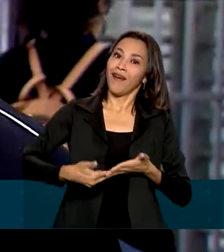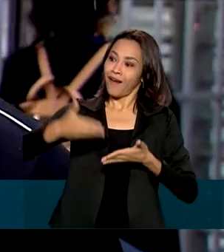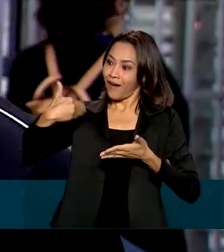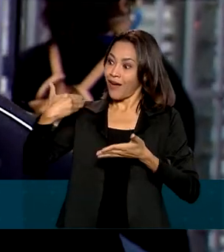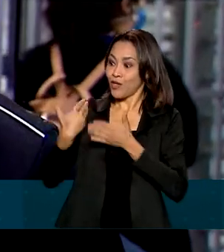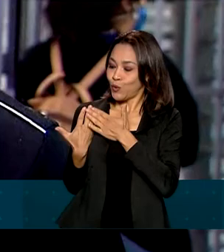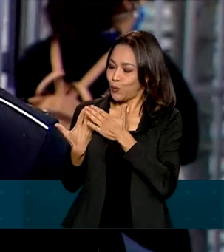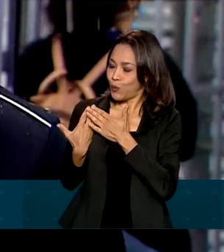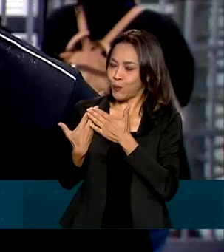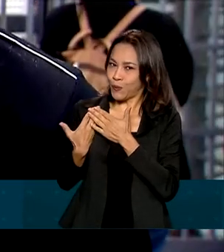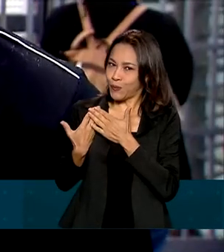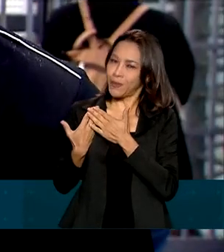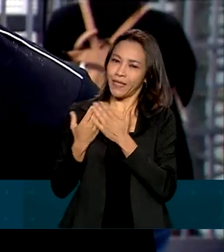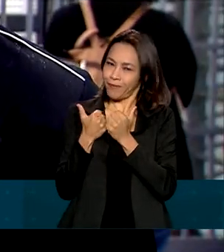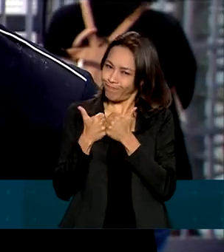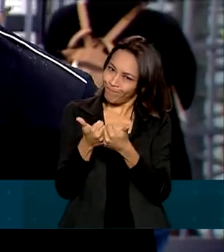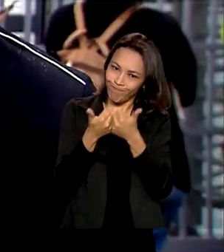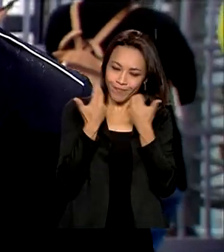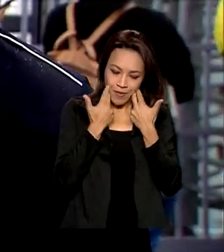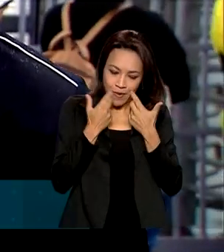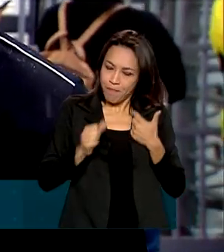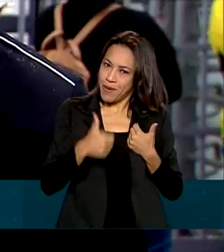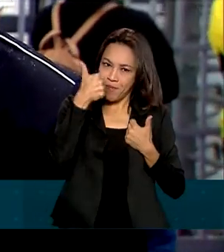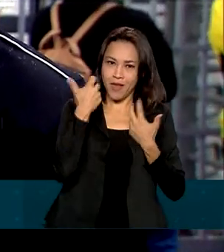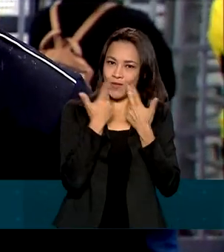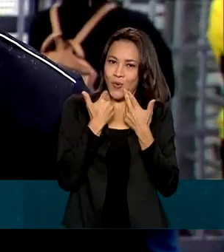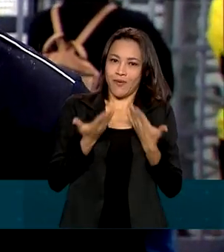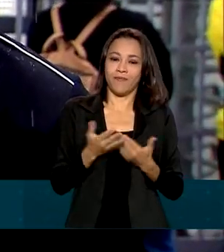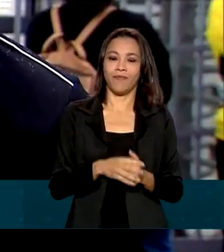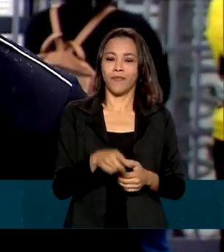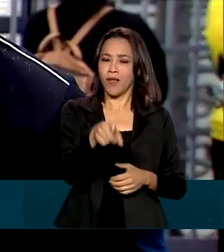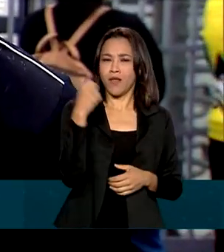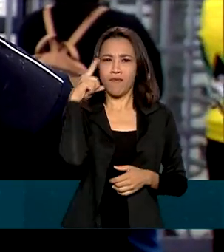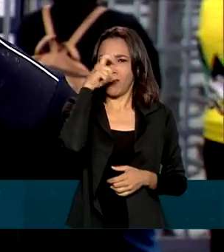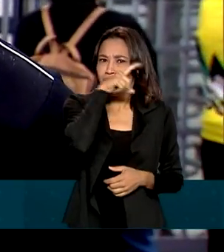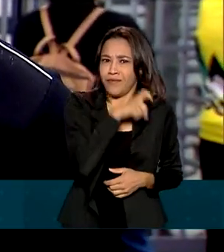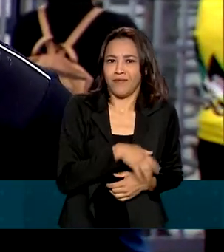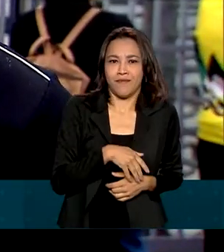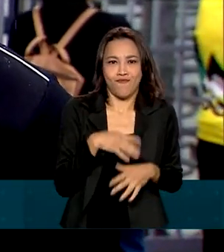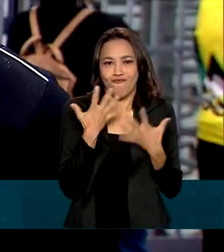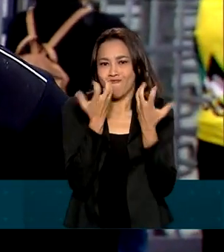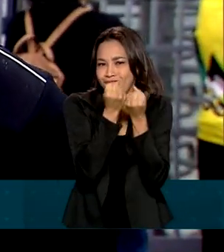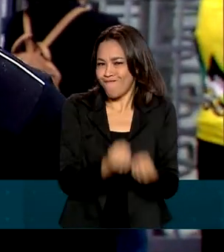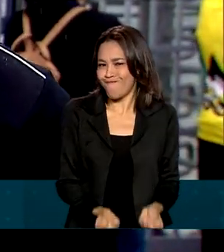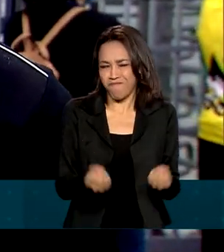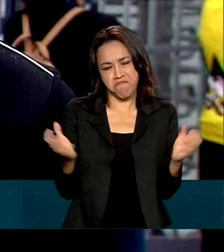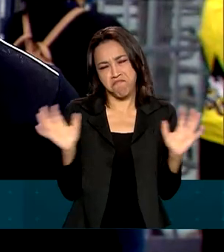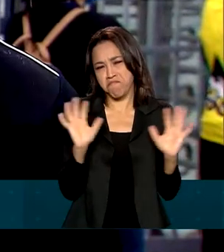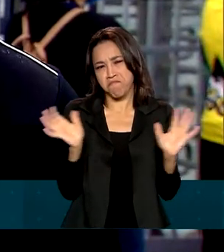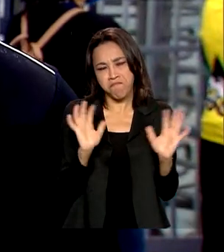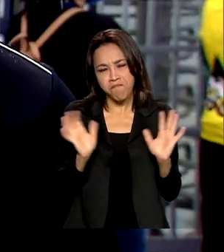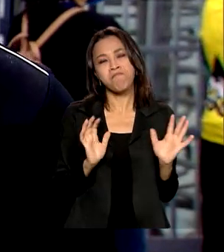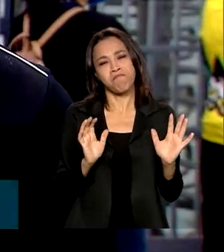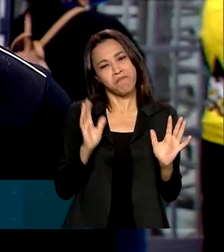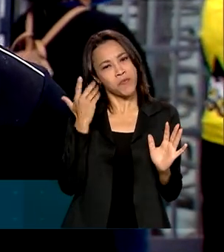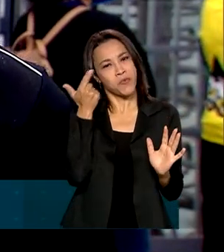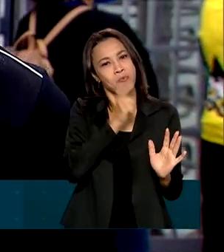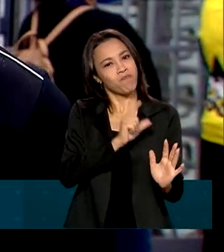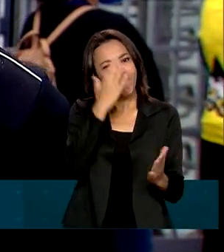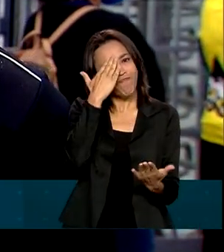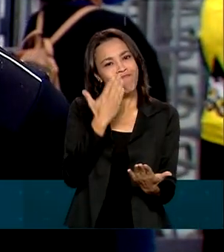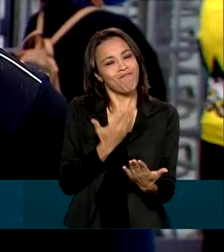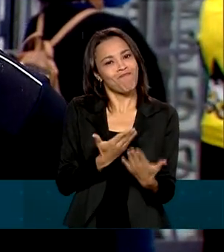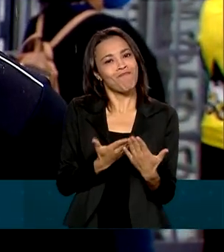provas a tranquilidade achou prova tranquilo tipo não é muito complexo assim de se entender e tal